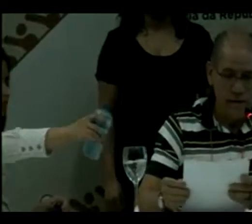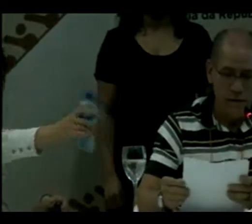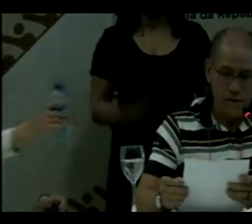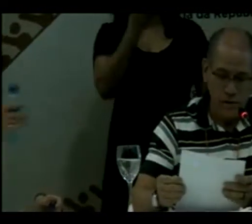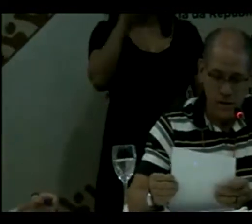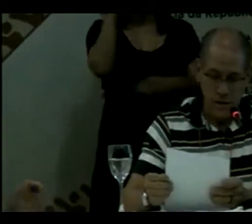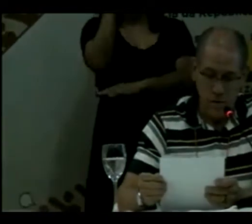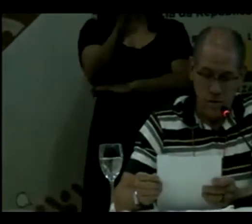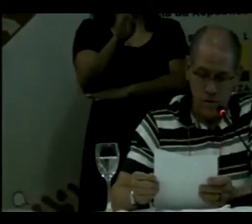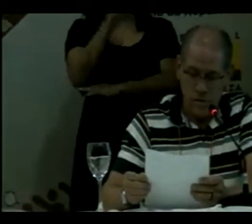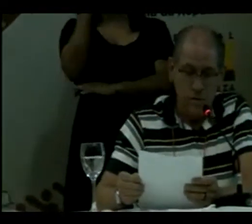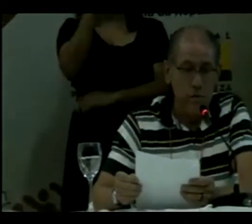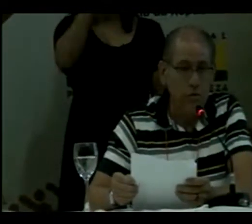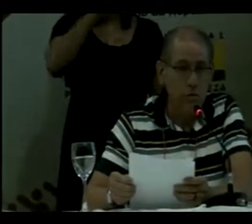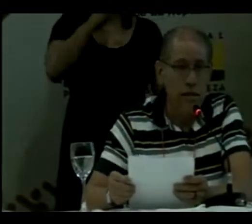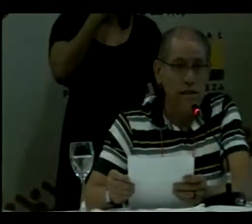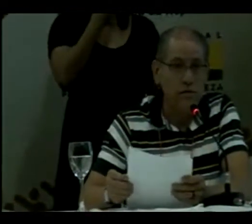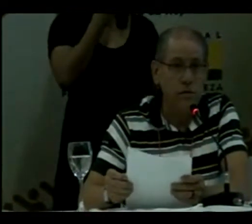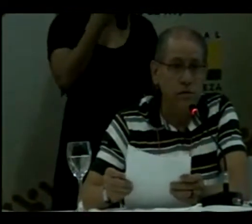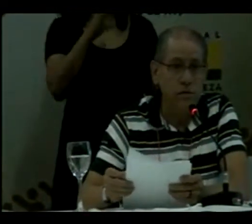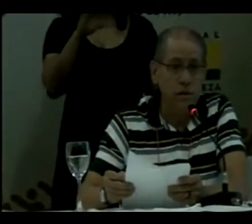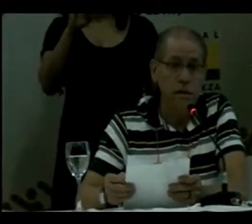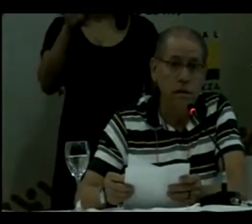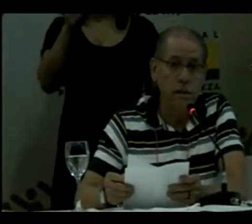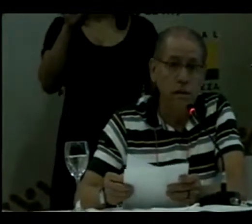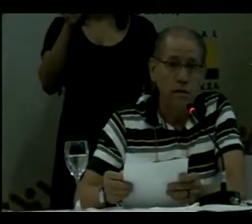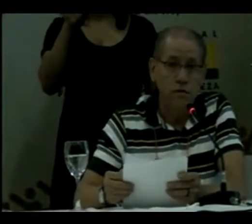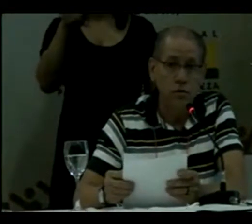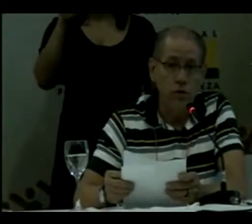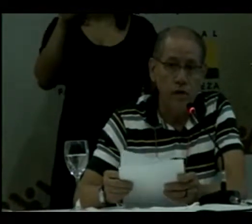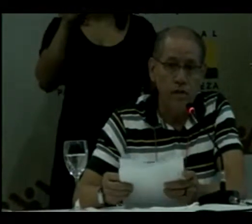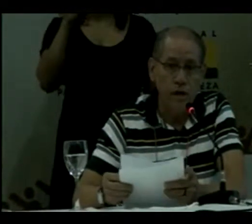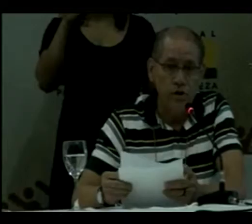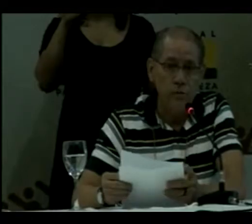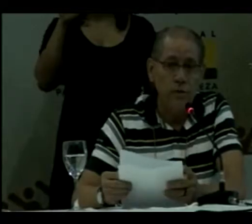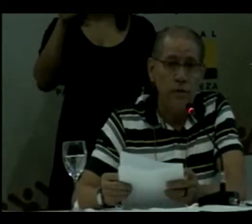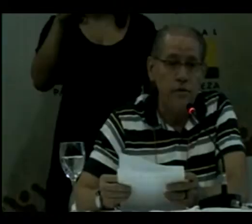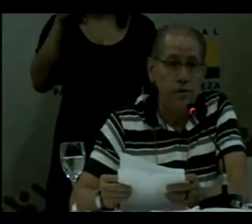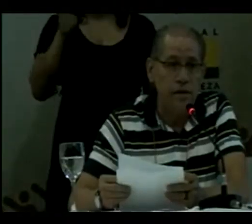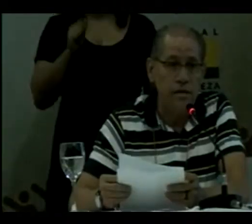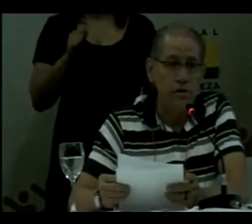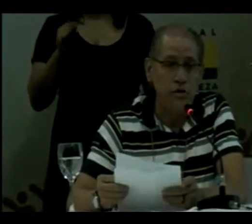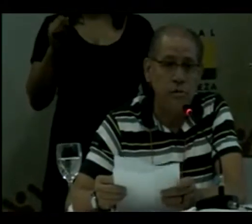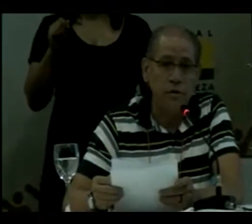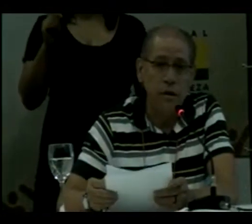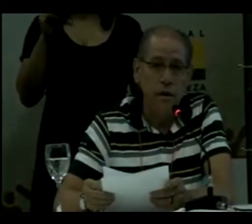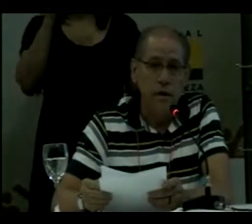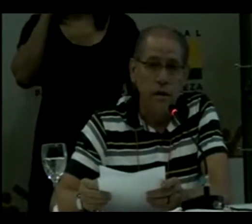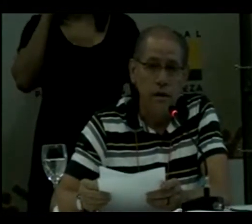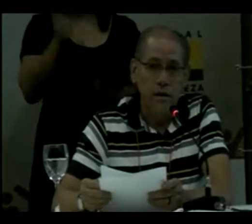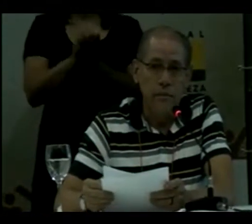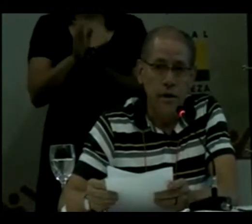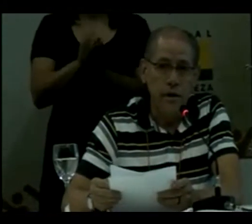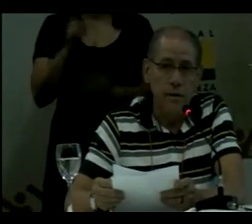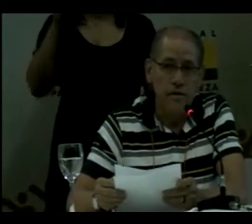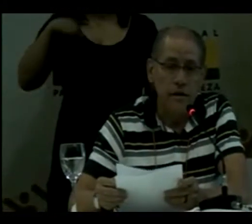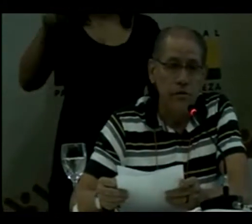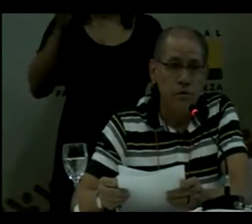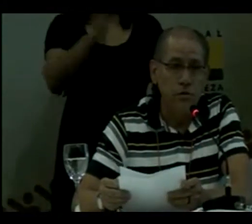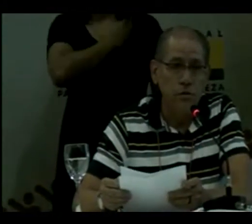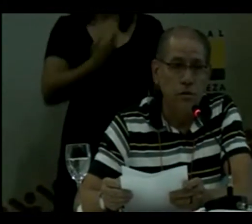Boa tarde a todas e a todos. Eu sou Cesário Silva, sou do governo de Sergipe, do estado de Sergipe, e